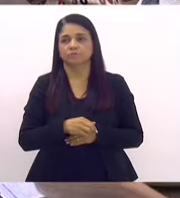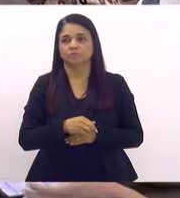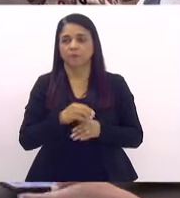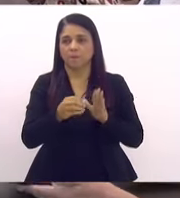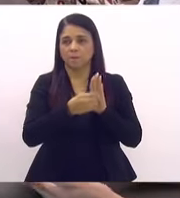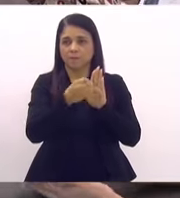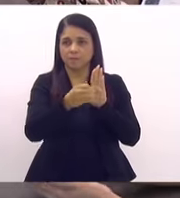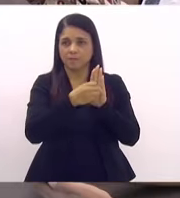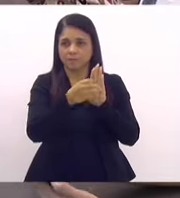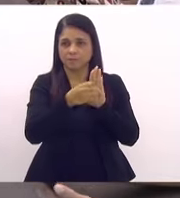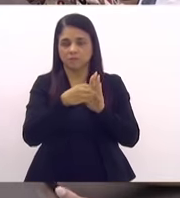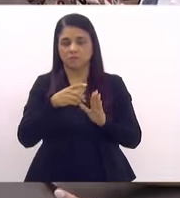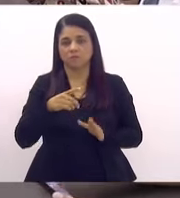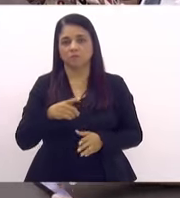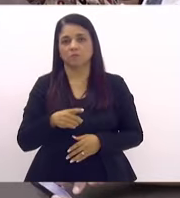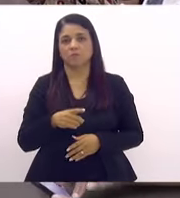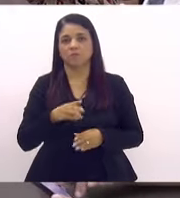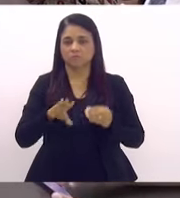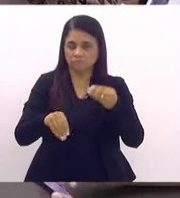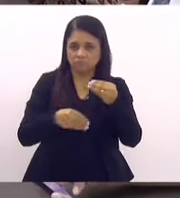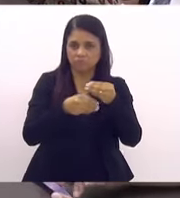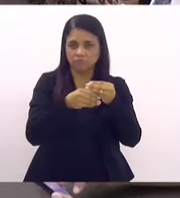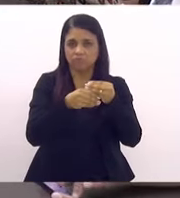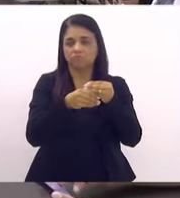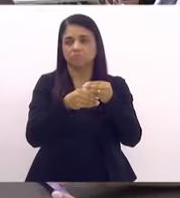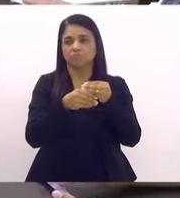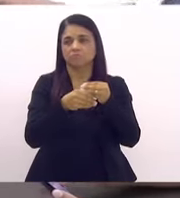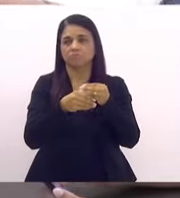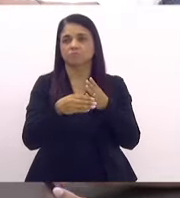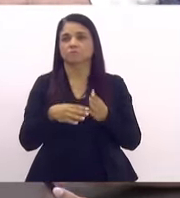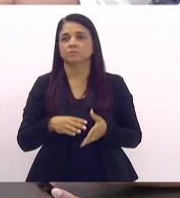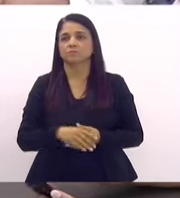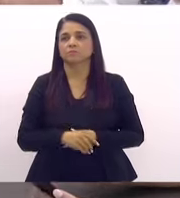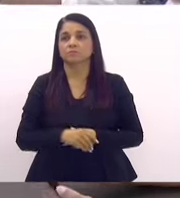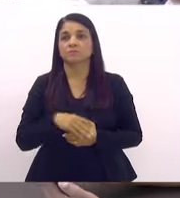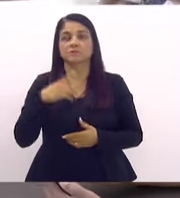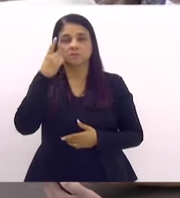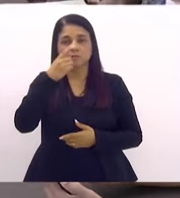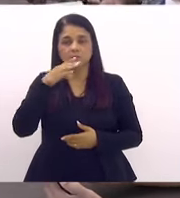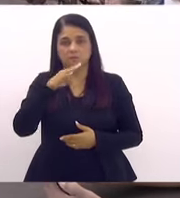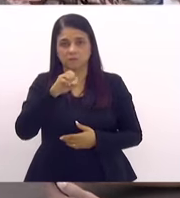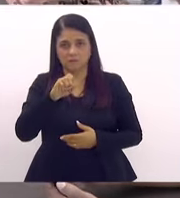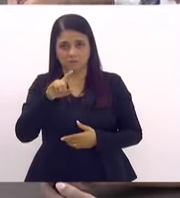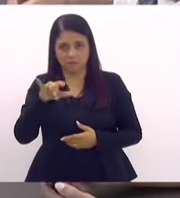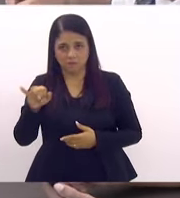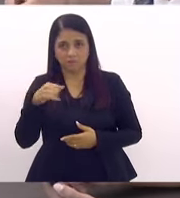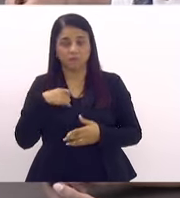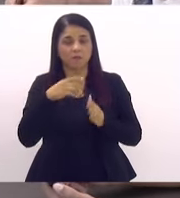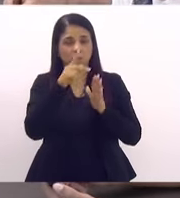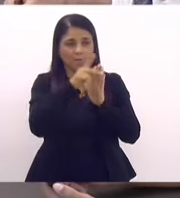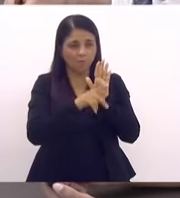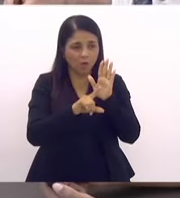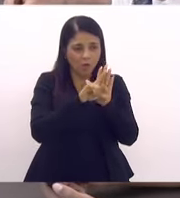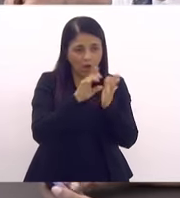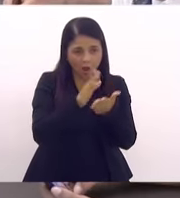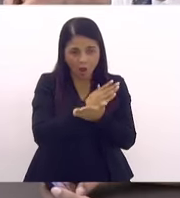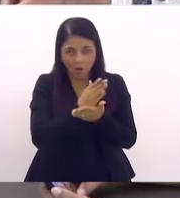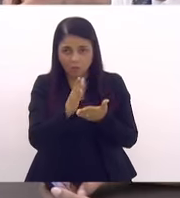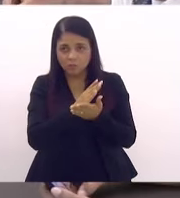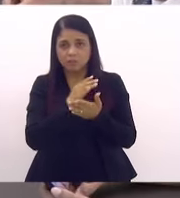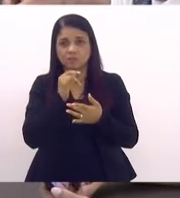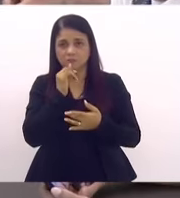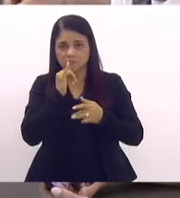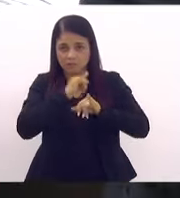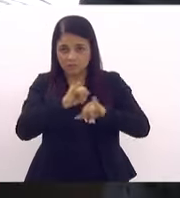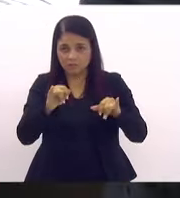já incorporado aqui o parecer novo de Vossa Excelência. Deputada Célia. Tem alguns projetos, principalmente aqueles que declaram